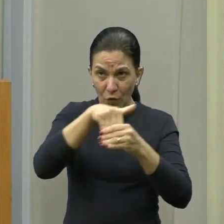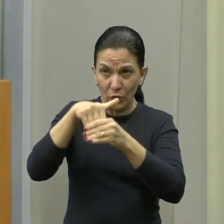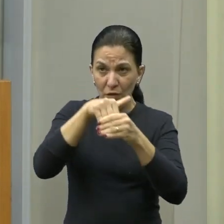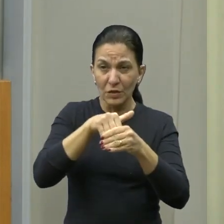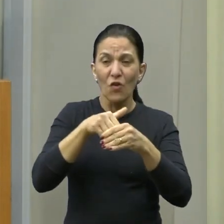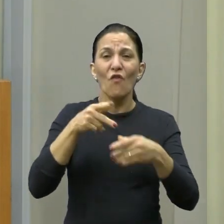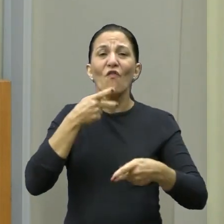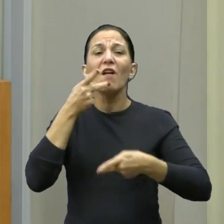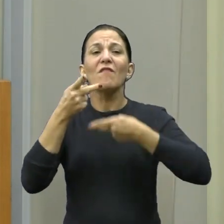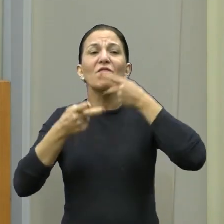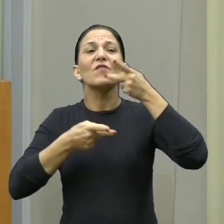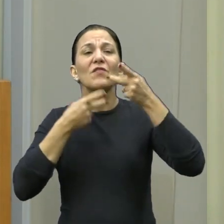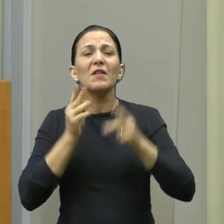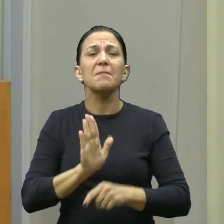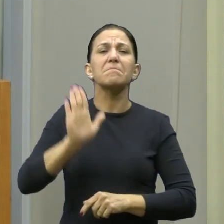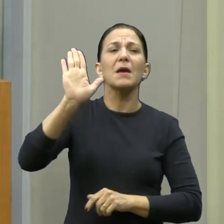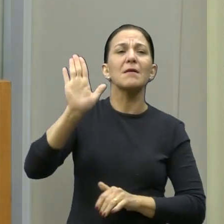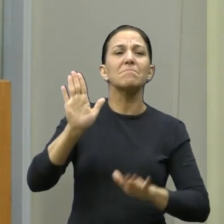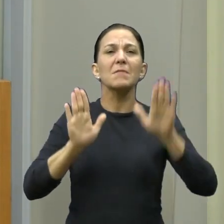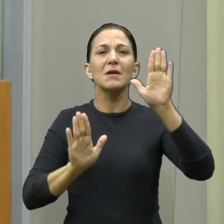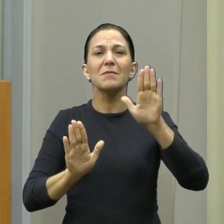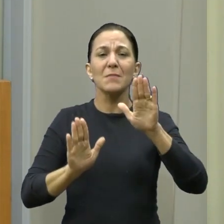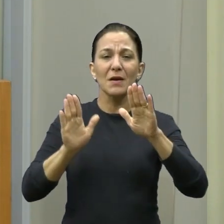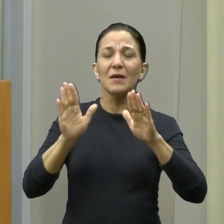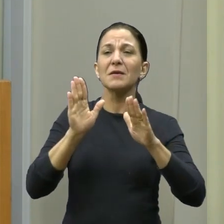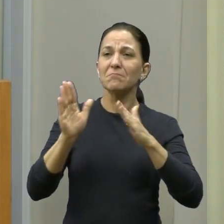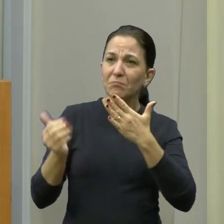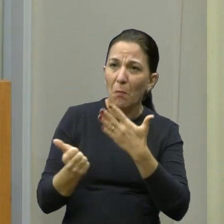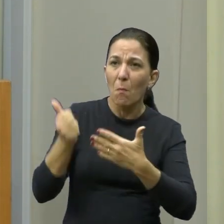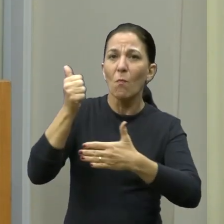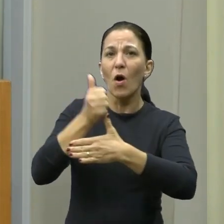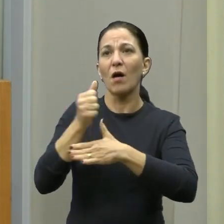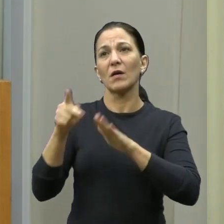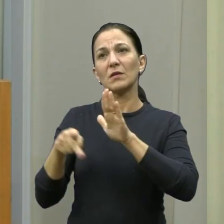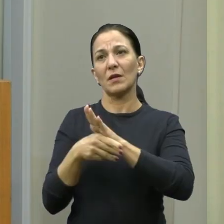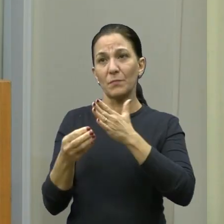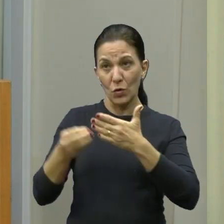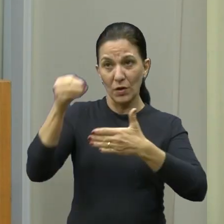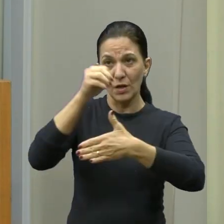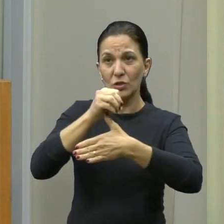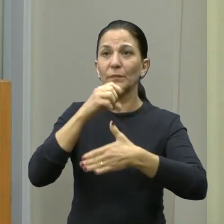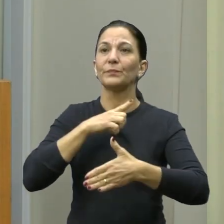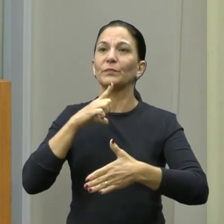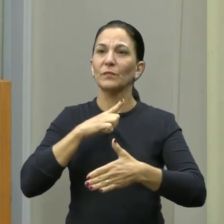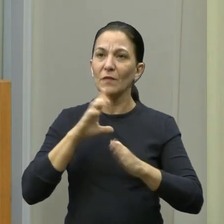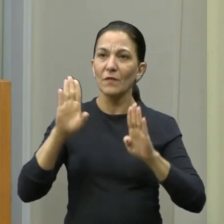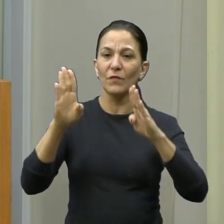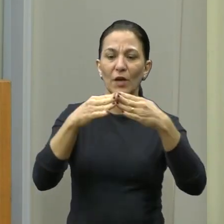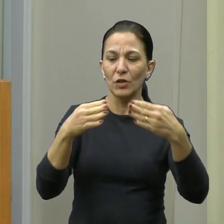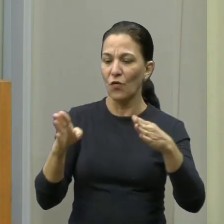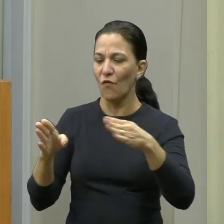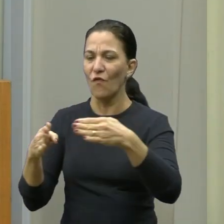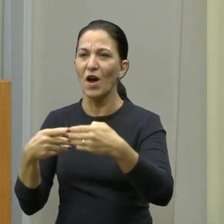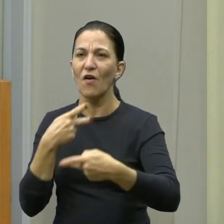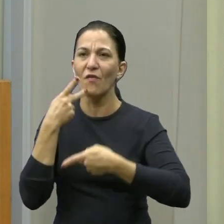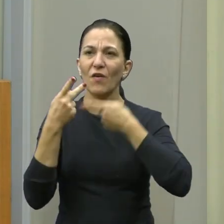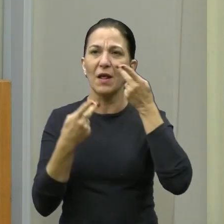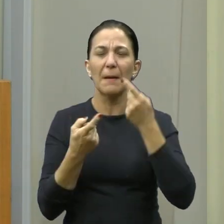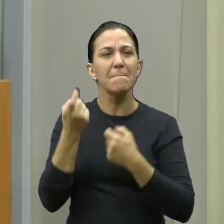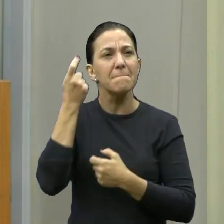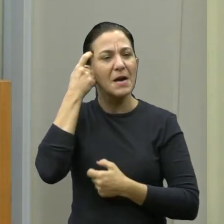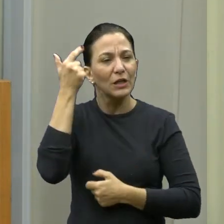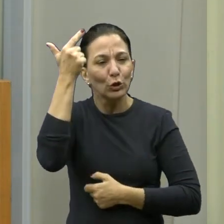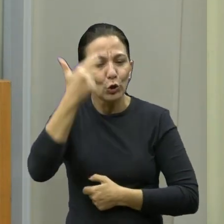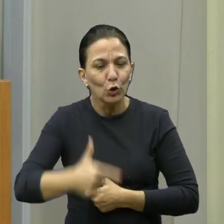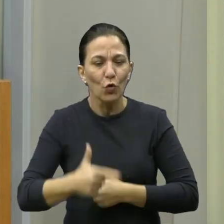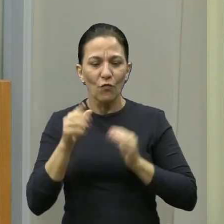prioridade. Para chegar agora e ameaçar fechar ensino, fechar unidade escolar. Então, repense,